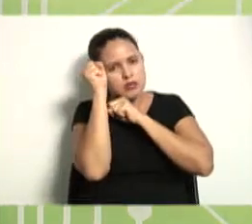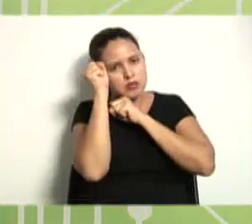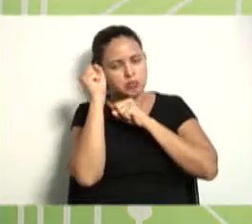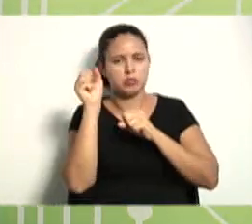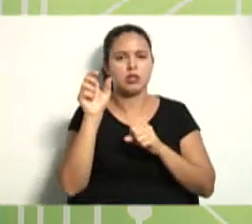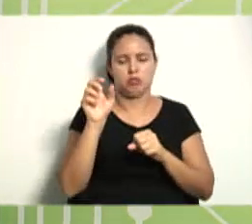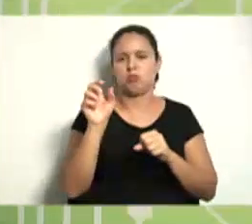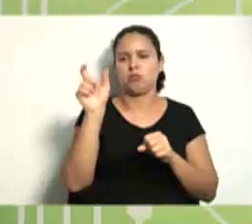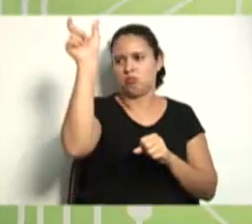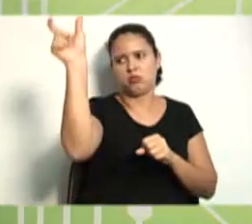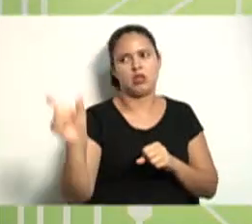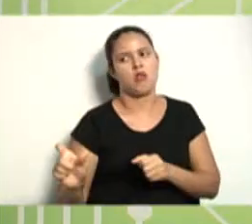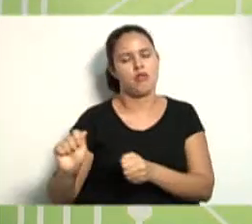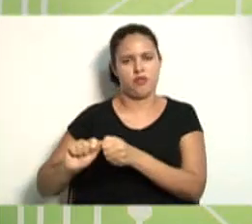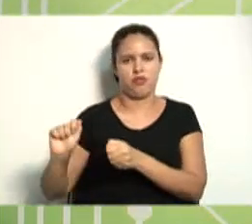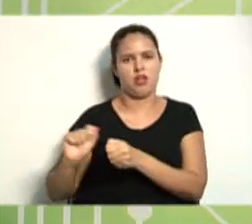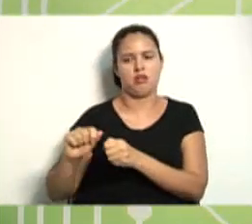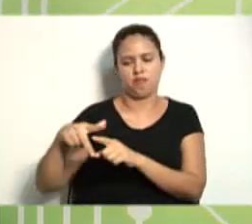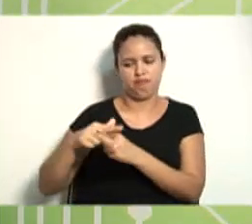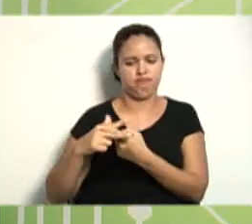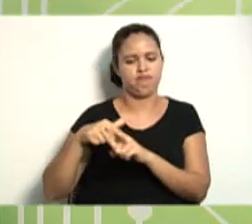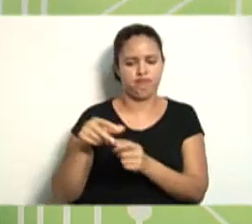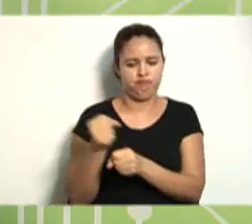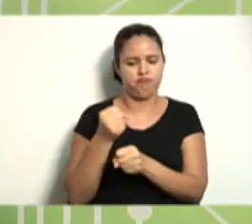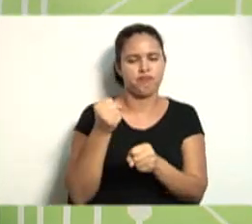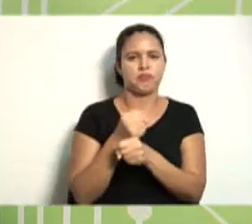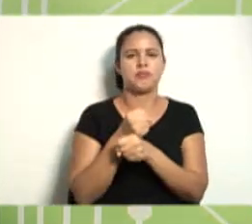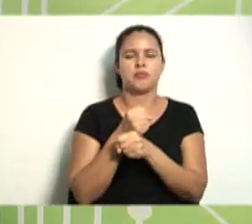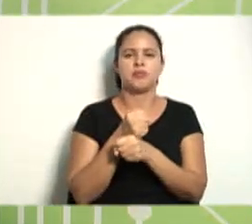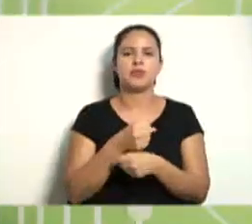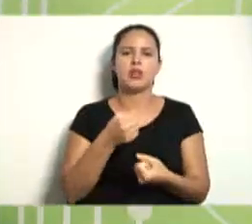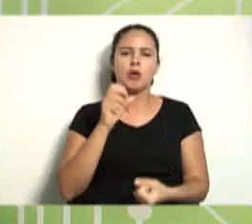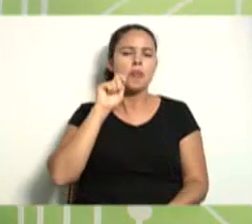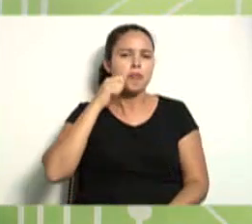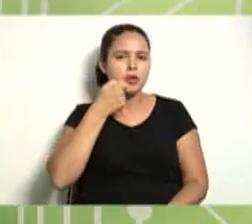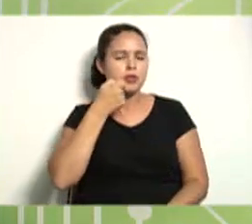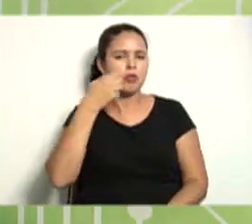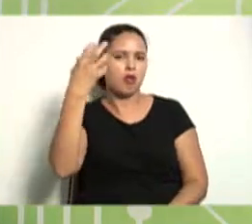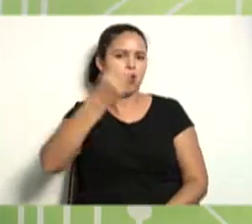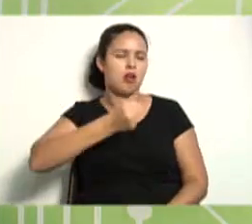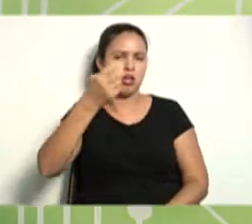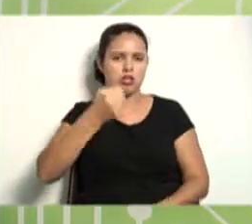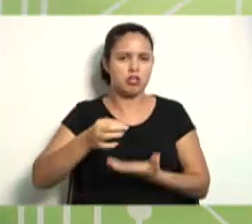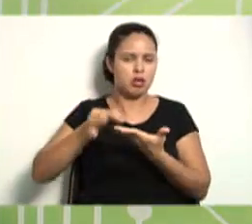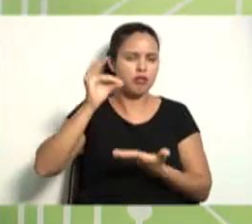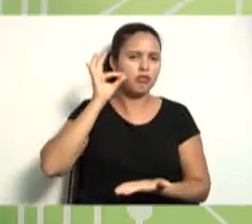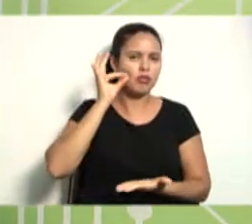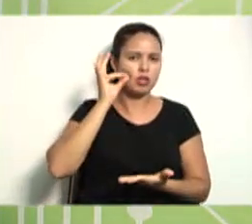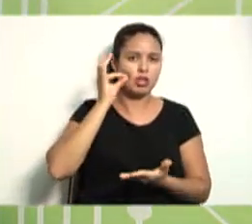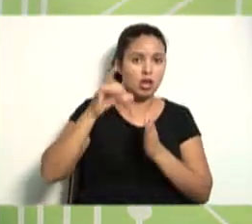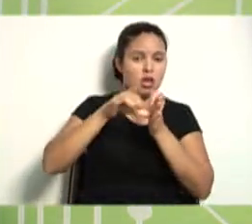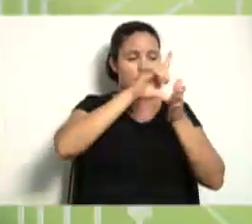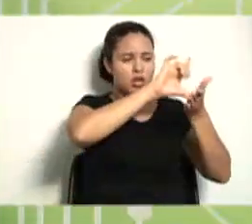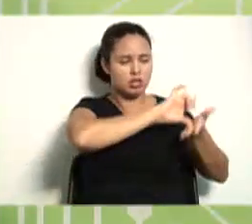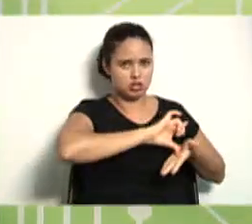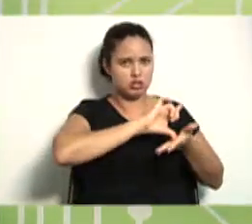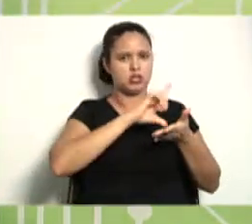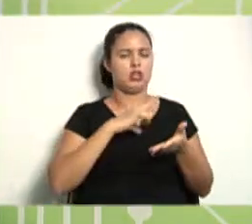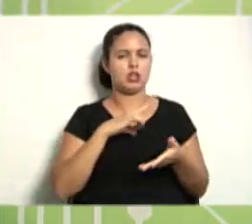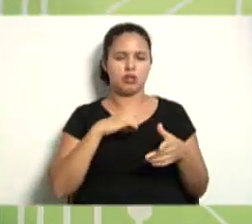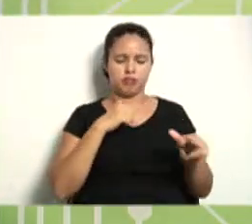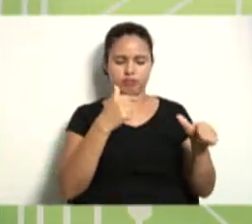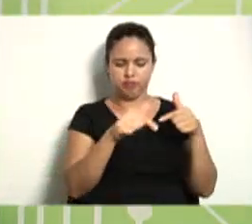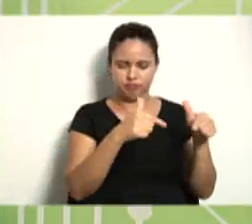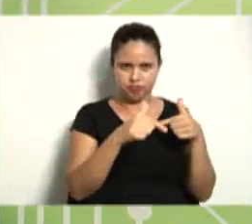seu cafezinho com leite, o seu pãozinho, tem toda essa cadeia de trabalho que foi